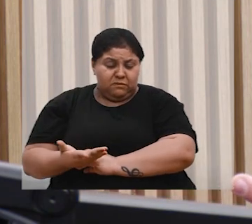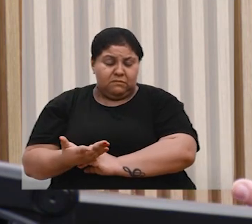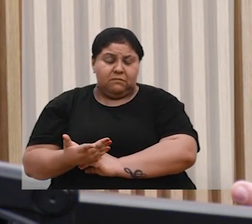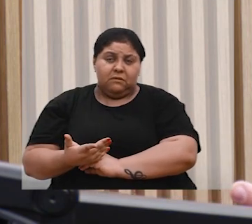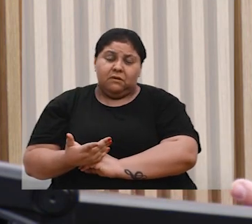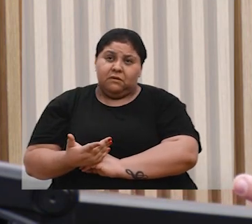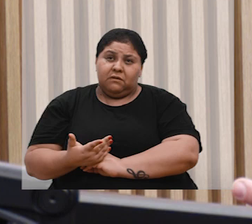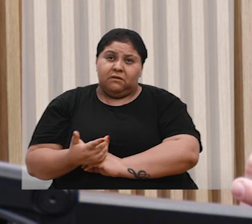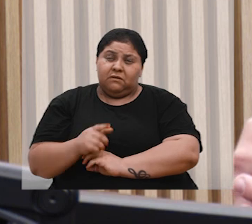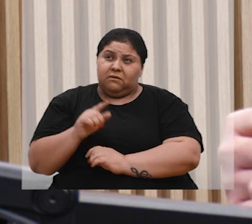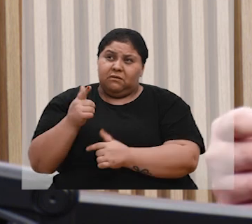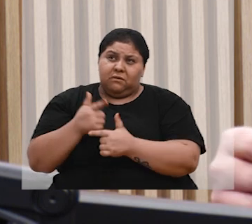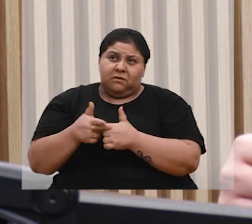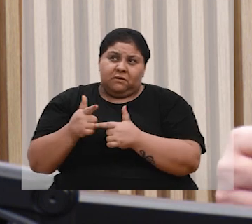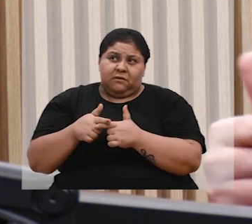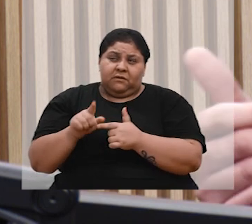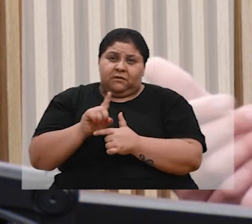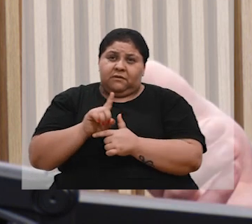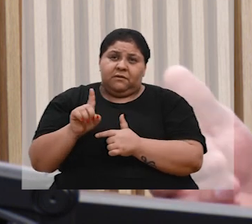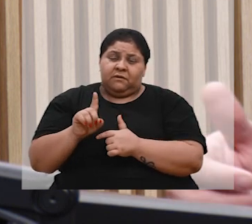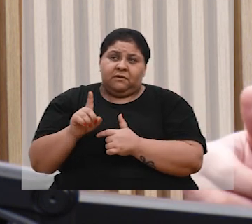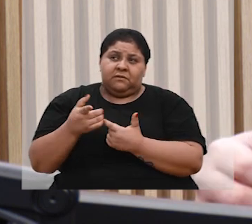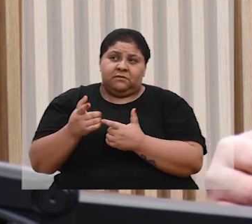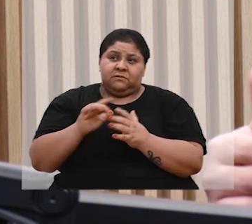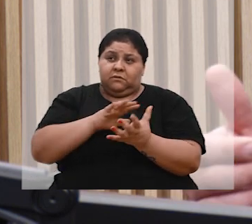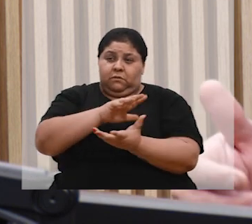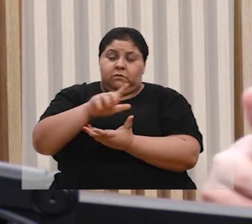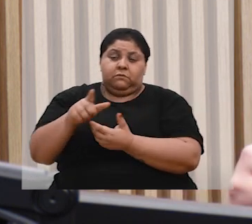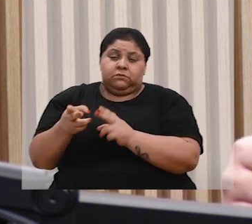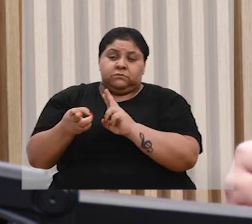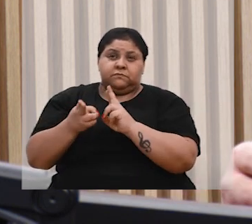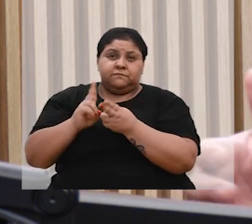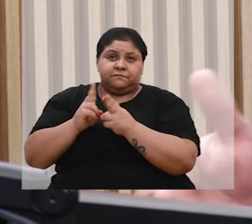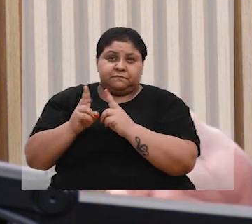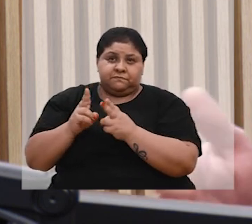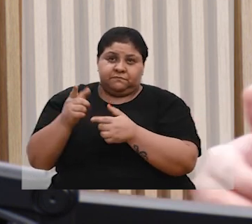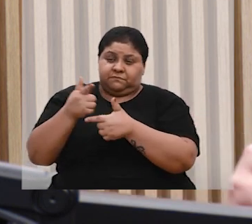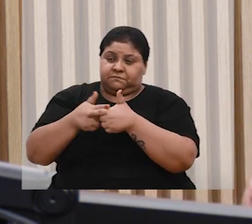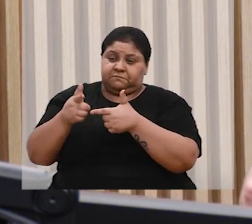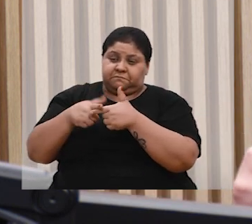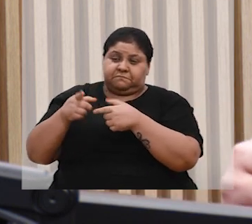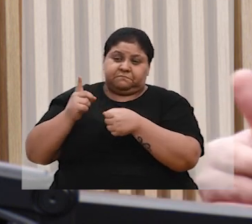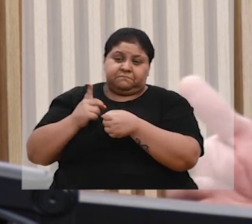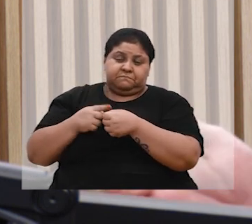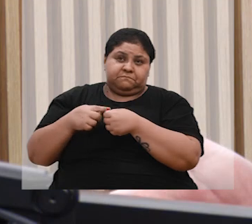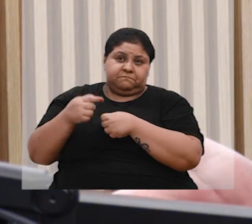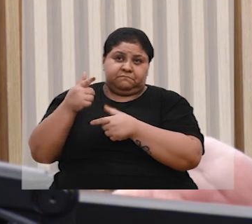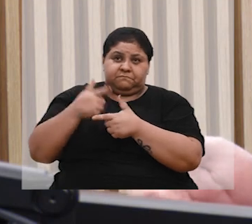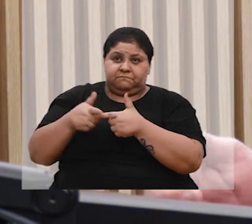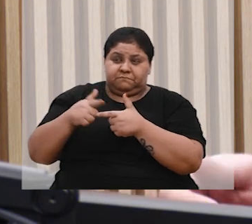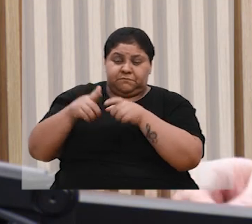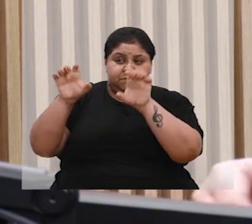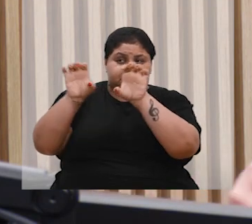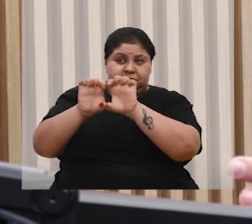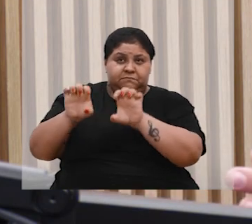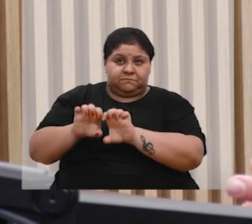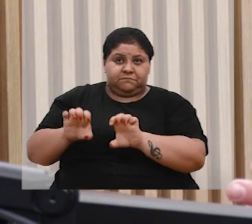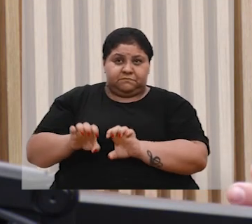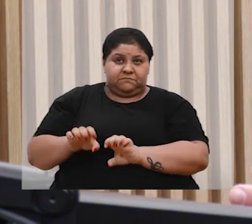complexa, problemas não tanto de um mundo urbano, problemas da cidade ou